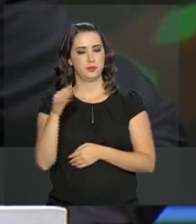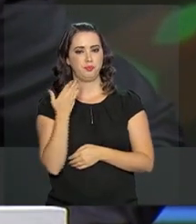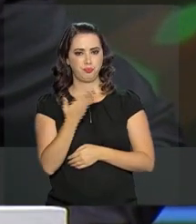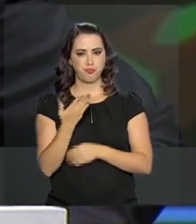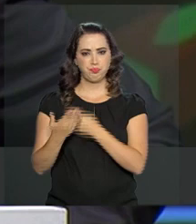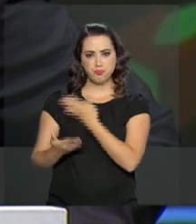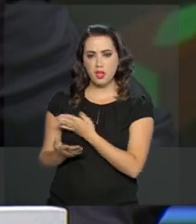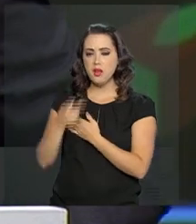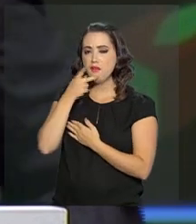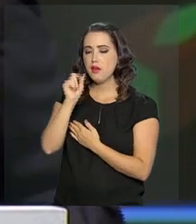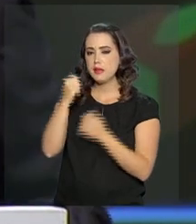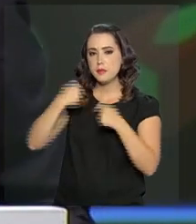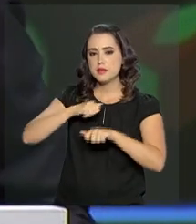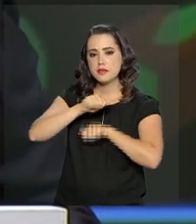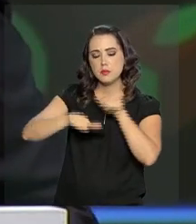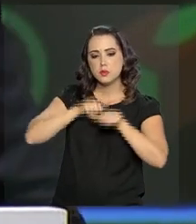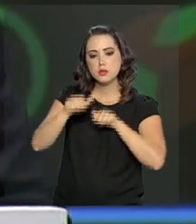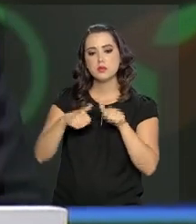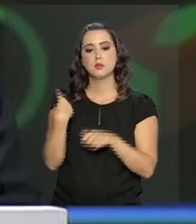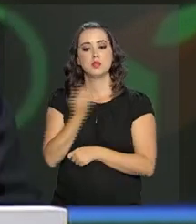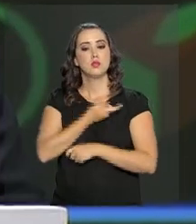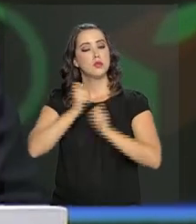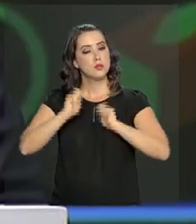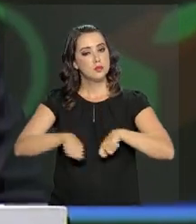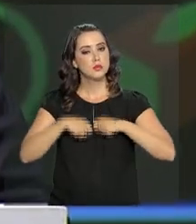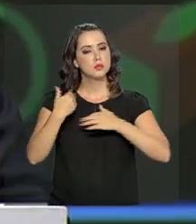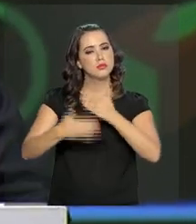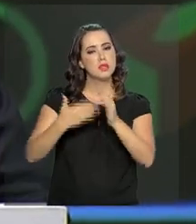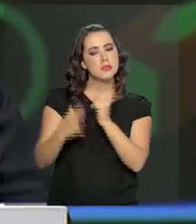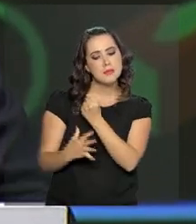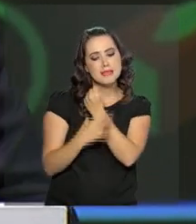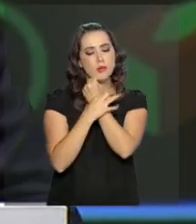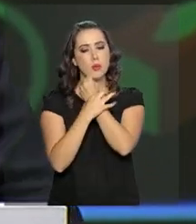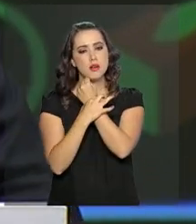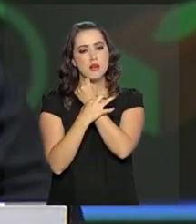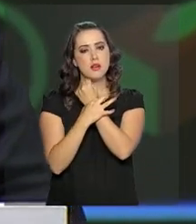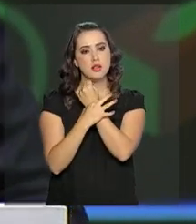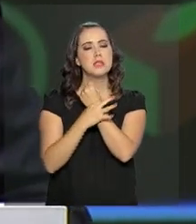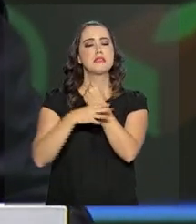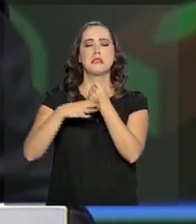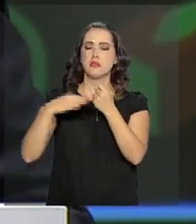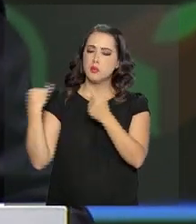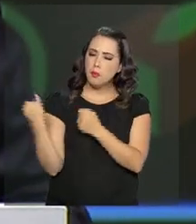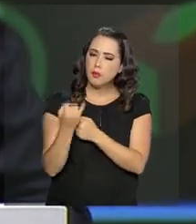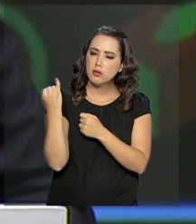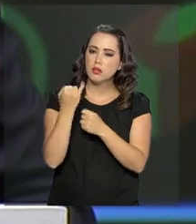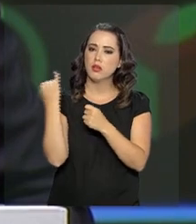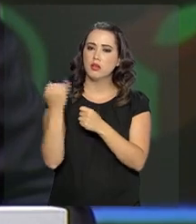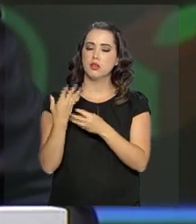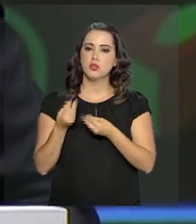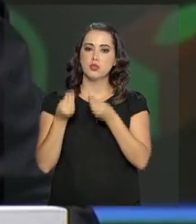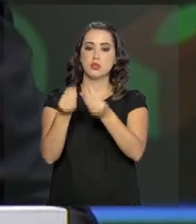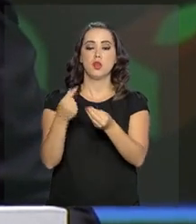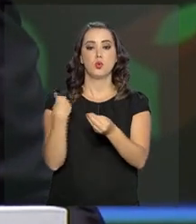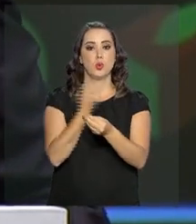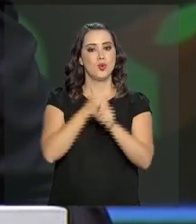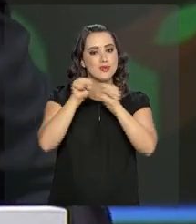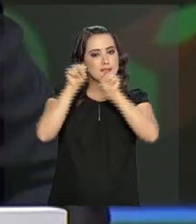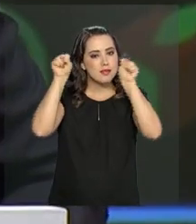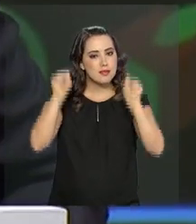energia limpa, mas para que nós possamos garantir segurança, abundância ao nosso